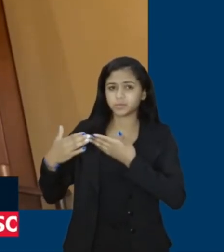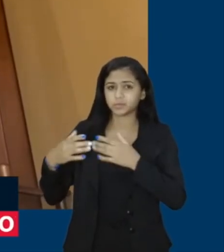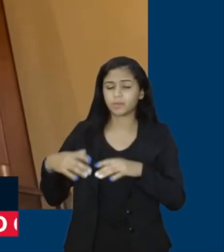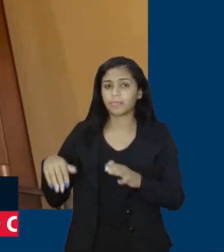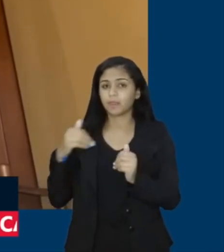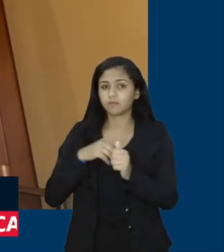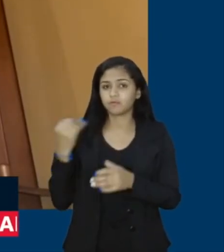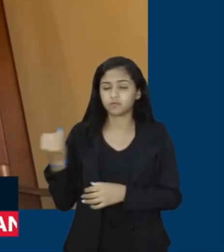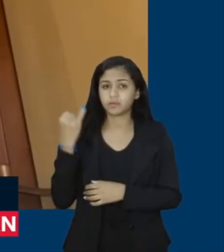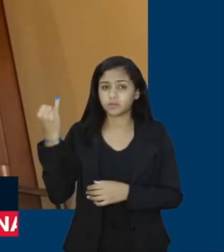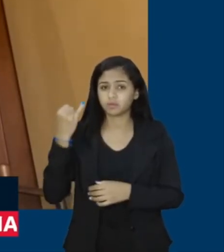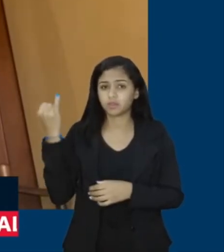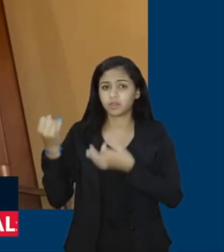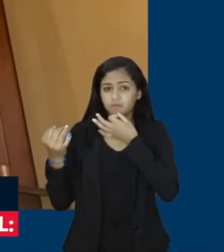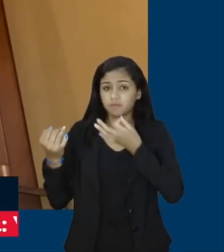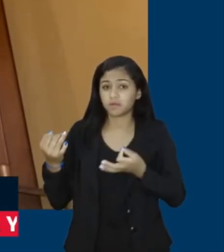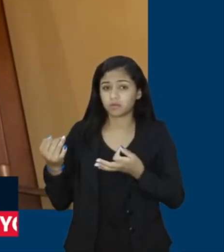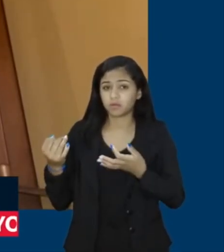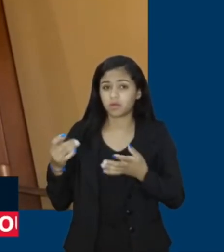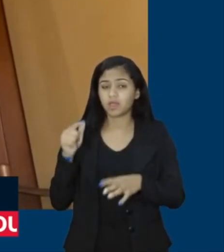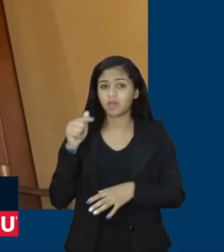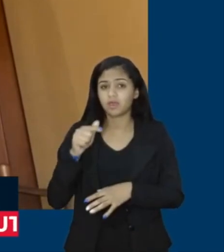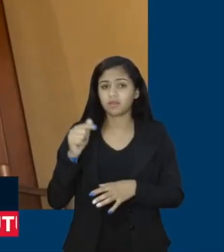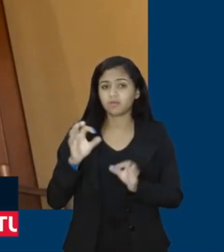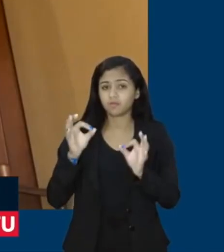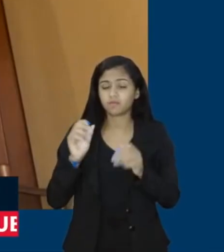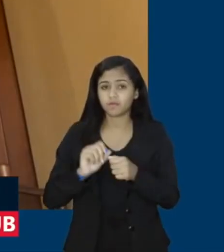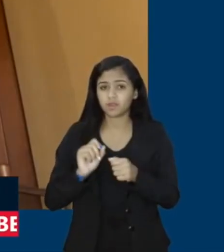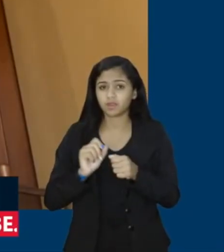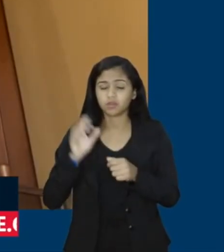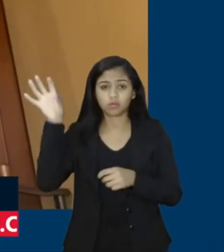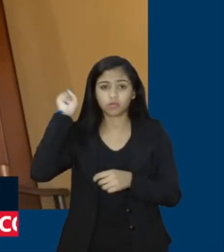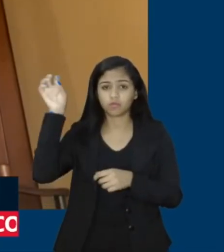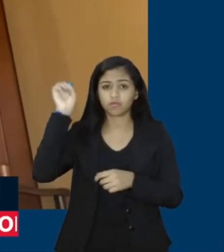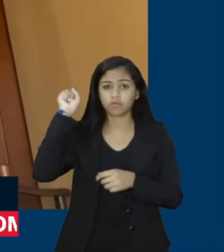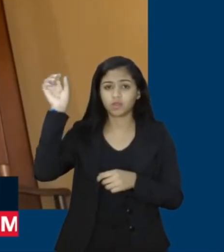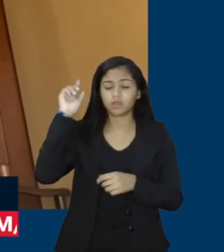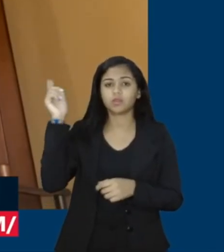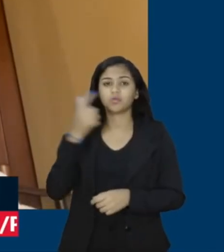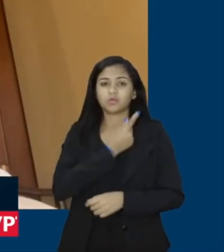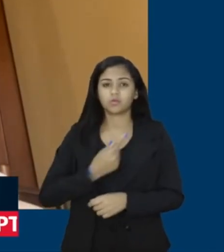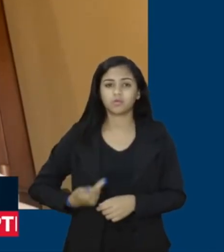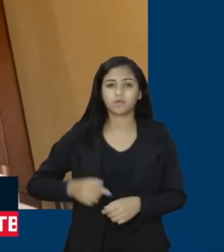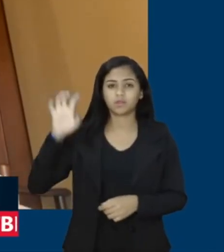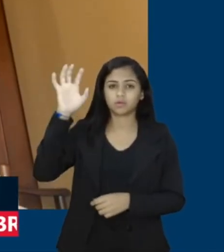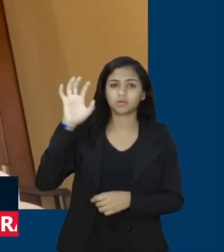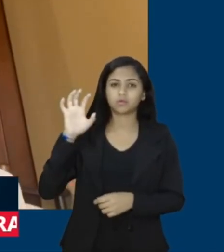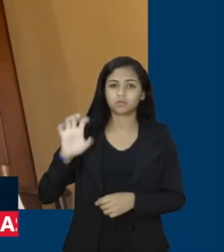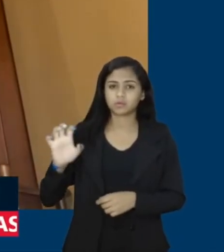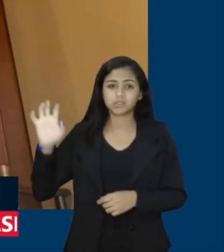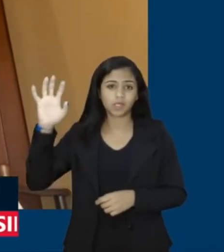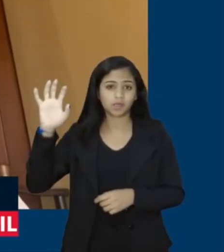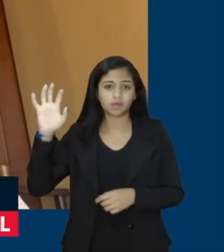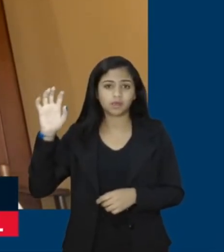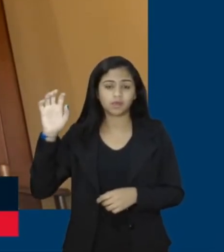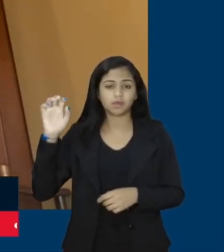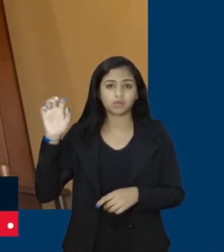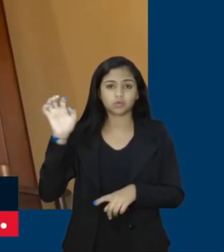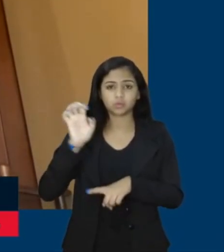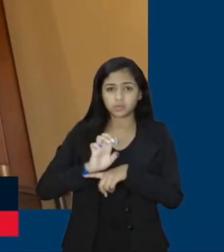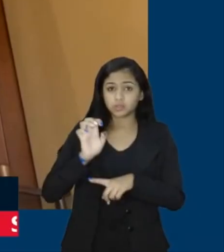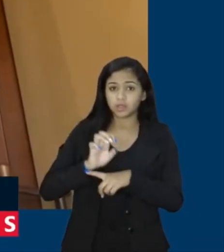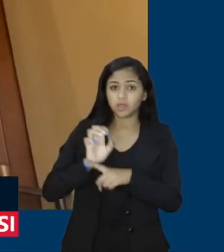mais importantes, elas foram definidas ouvindo o governo do Estado, ouvindo os municípios, os